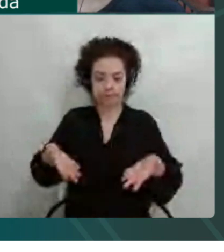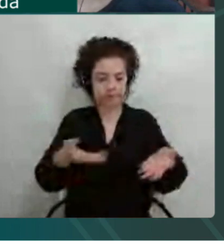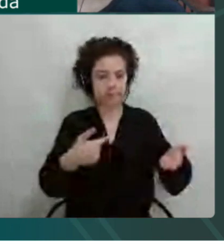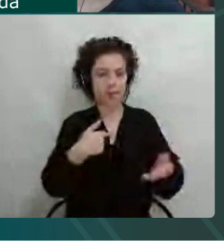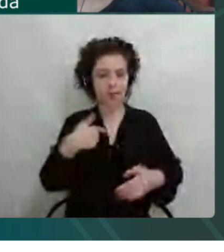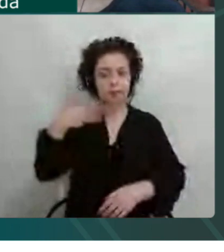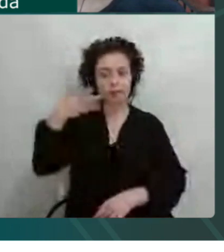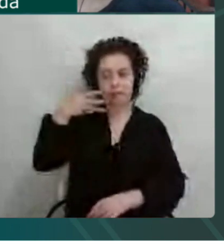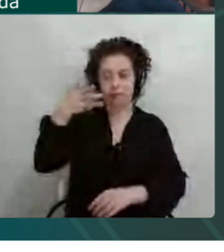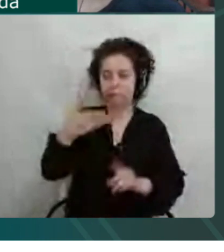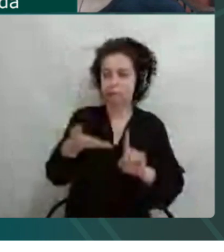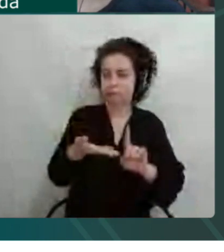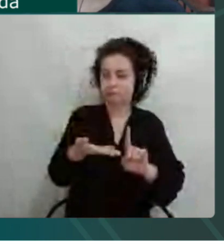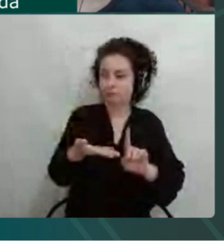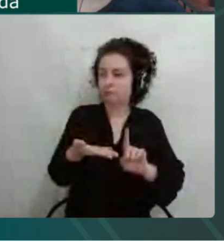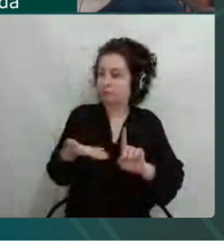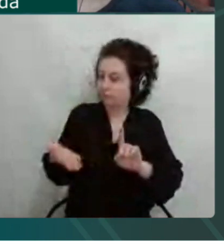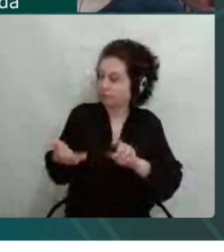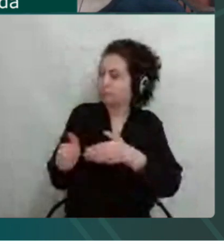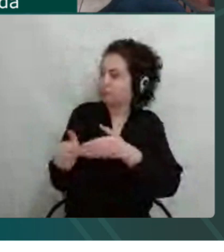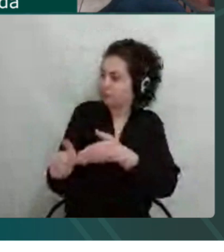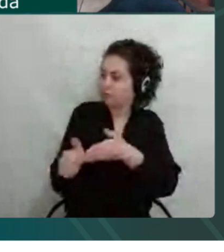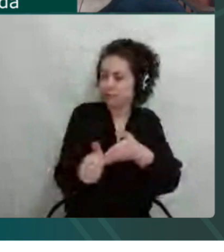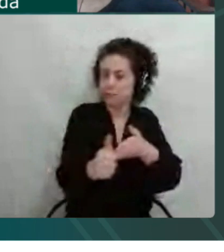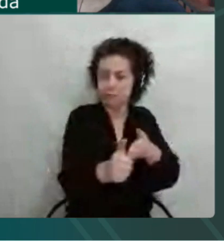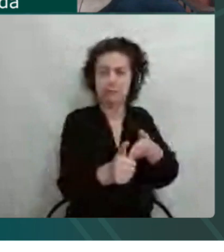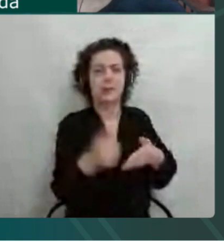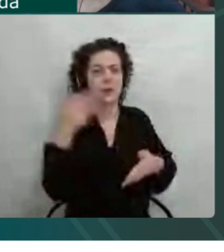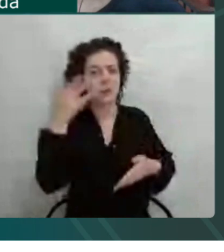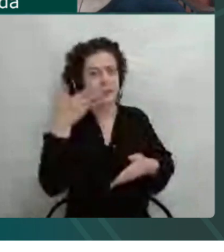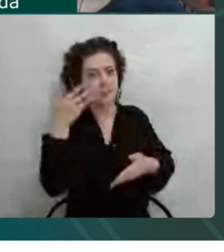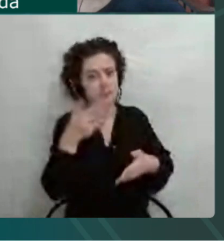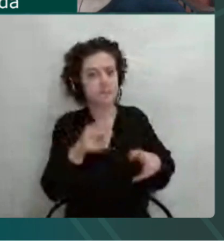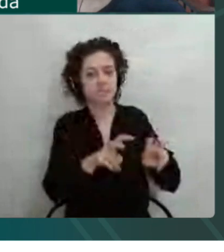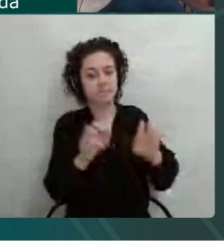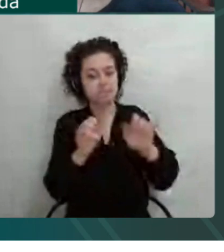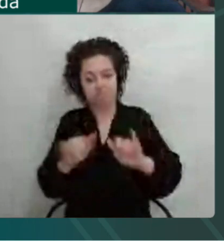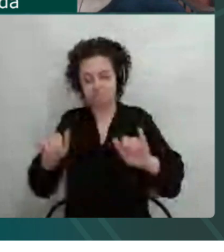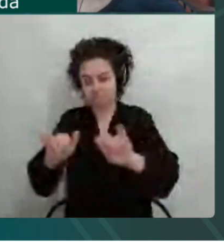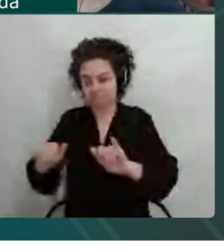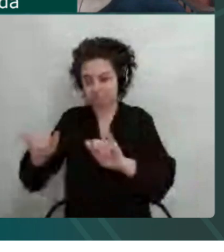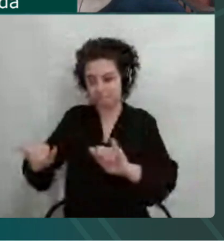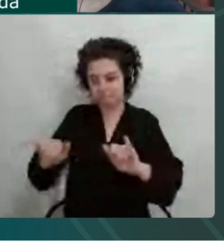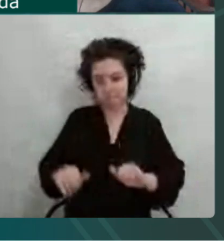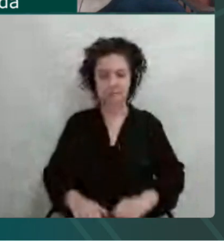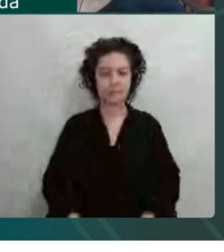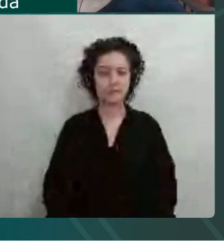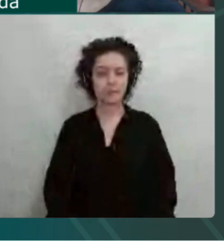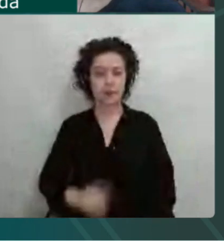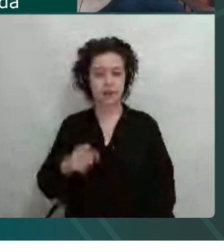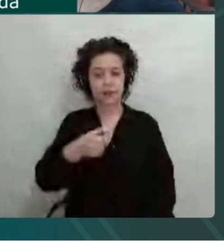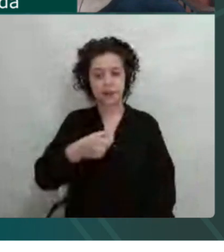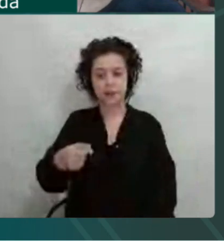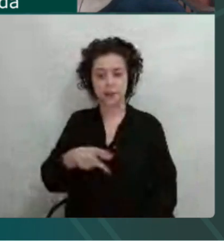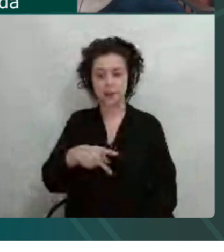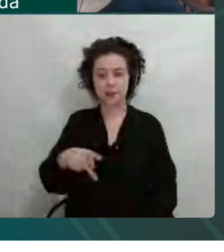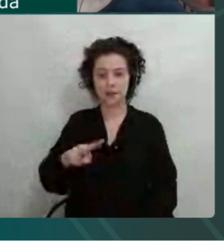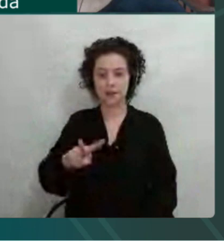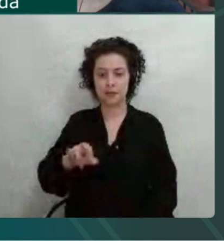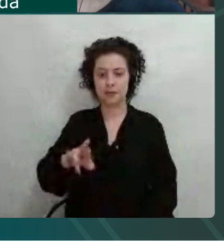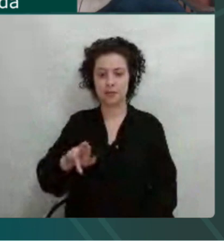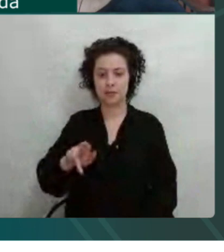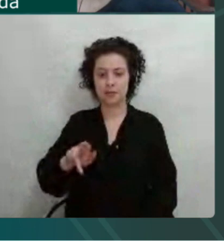então, serão feitas as apresentações, e a seguir eu passo a palavra à professora Virgínia e ao Wagner,